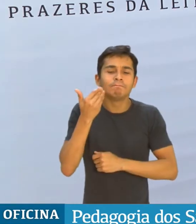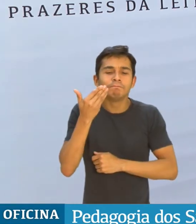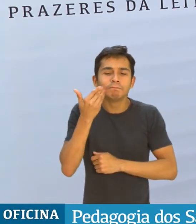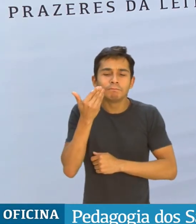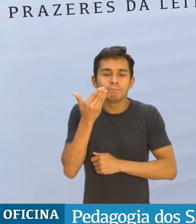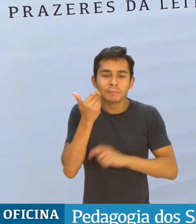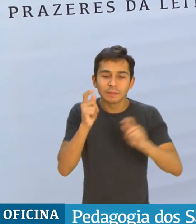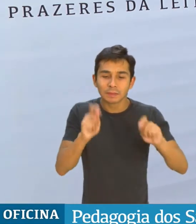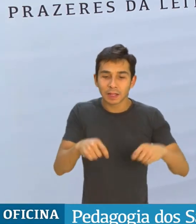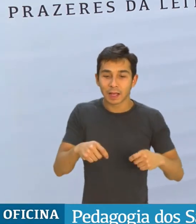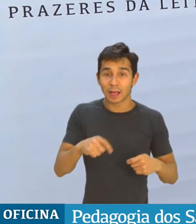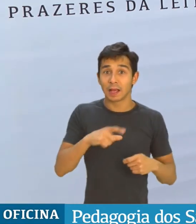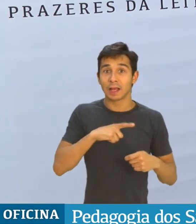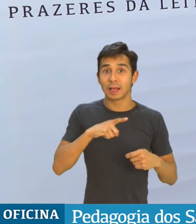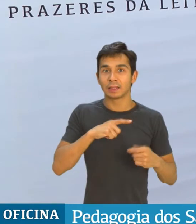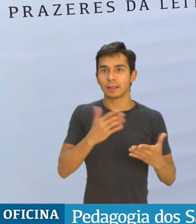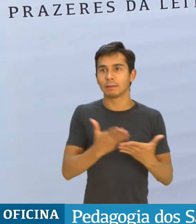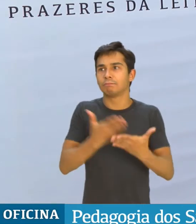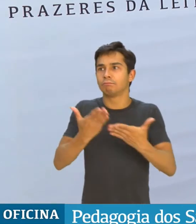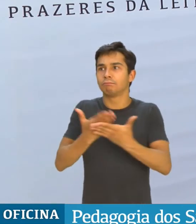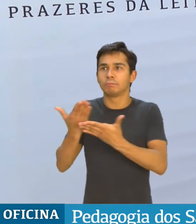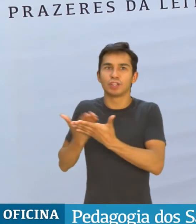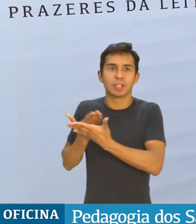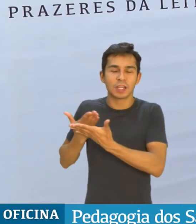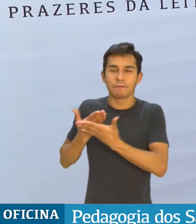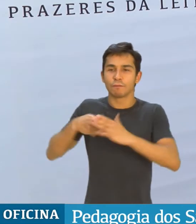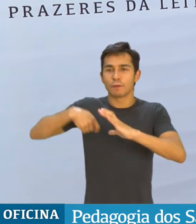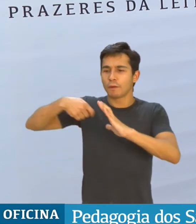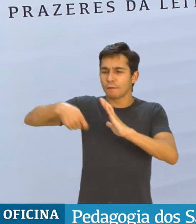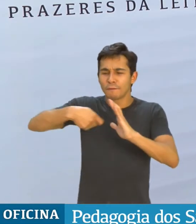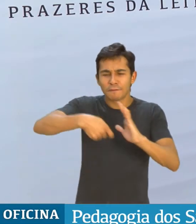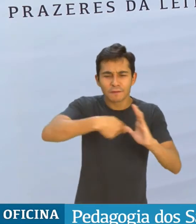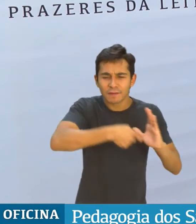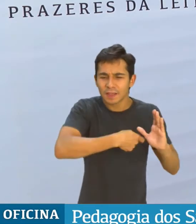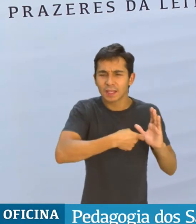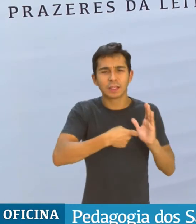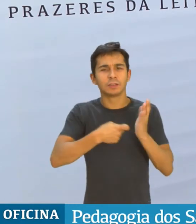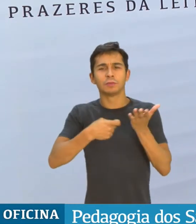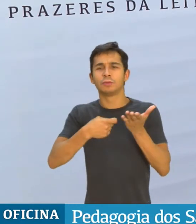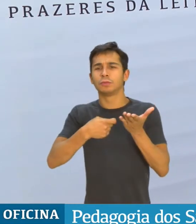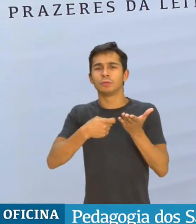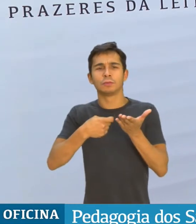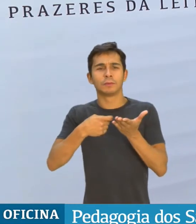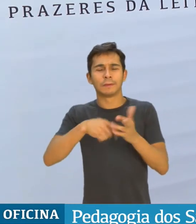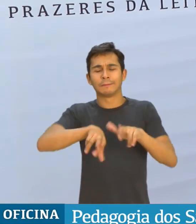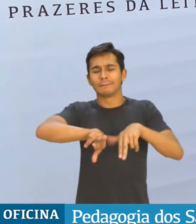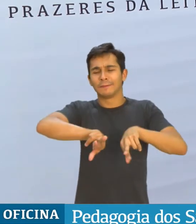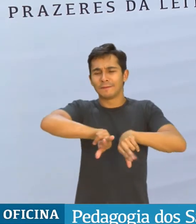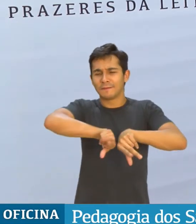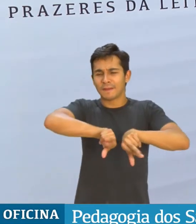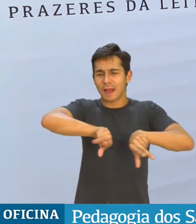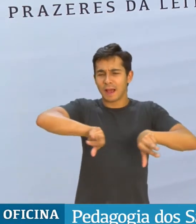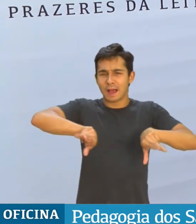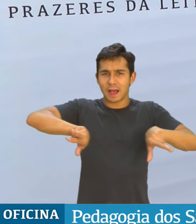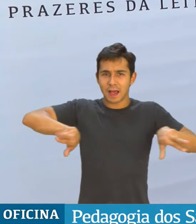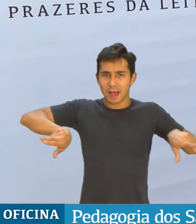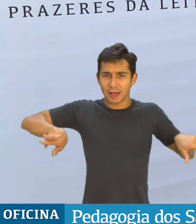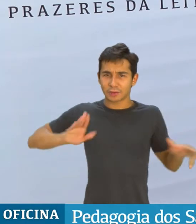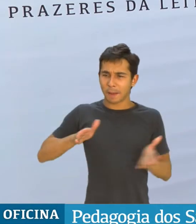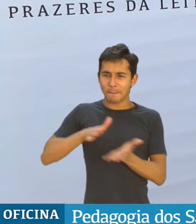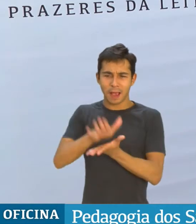com a quantidade de material, de vídeos, de textos, de livros que a gente tem publicado,